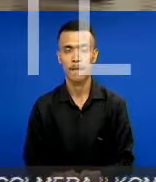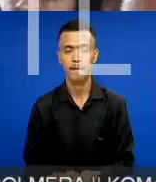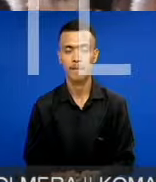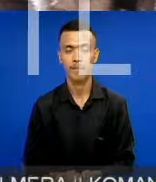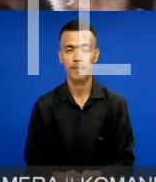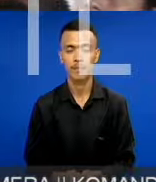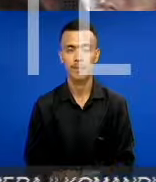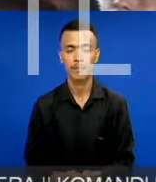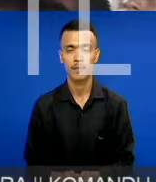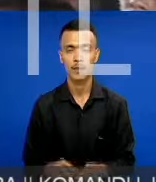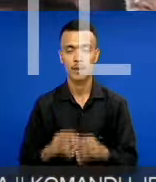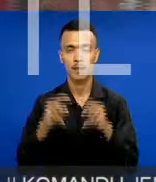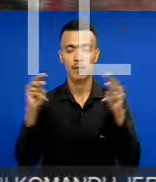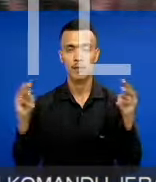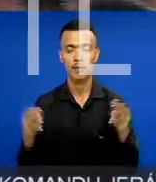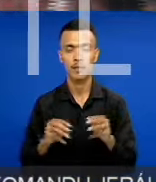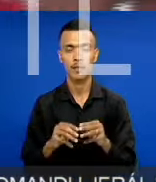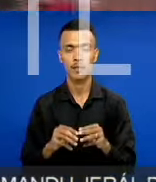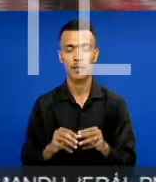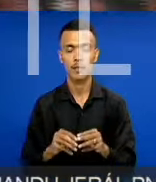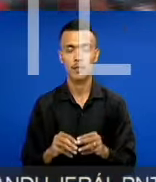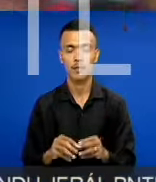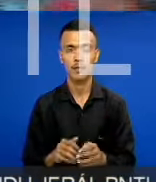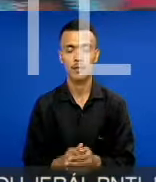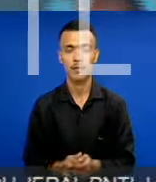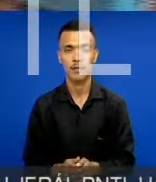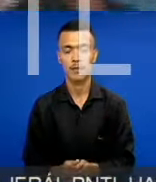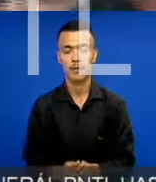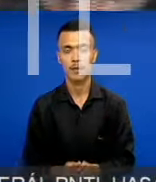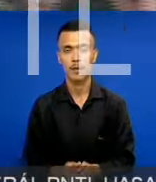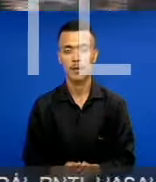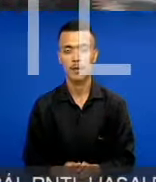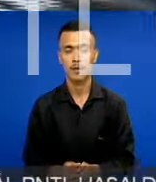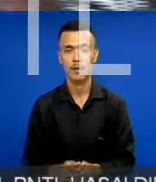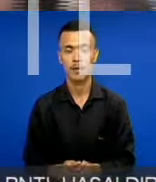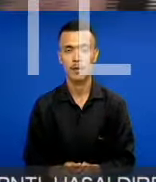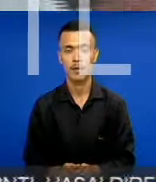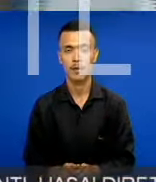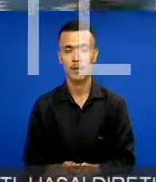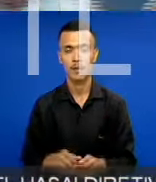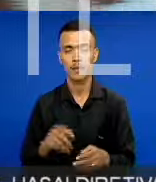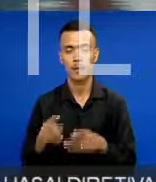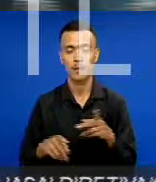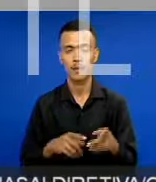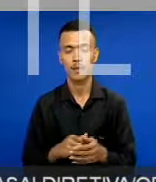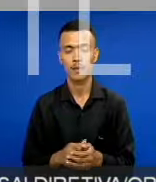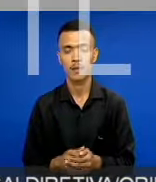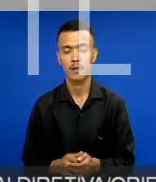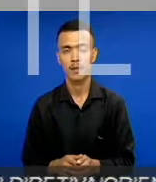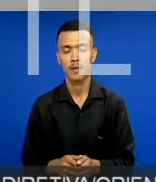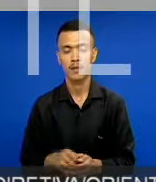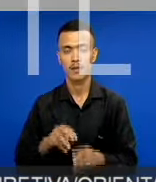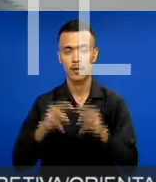na bela city o Kuama. E de Lema ganha e tinha o objetivo cá de João Utama. O